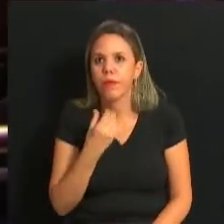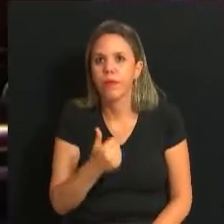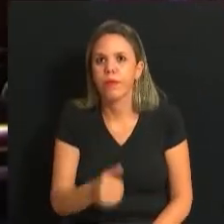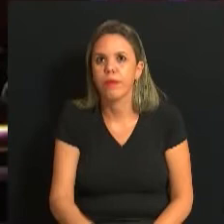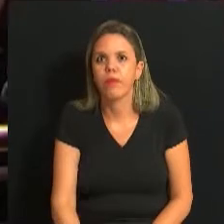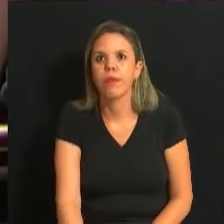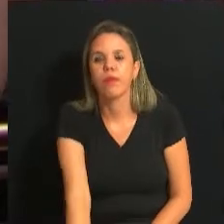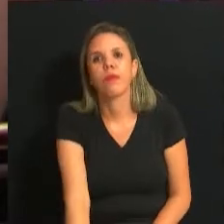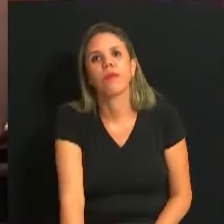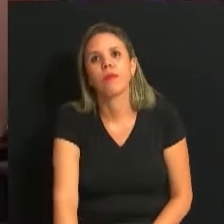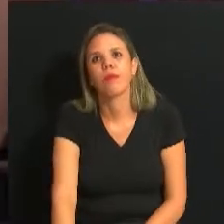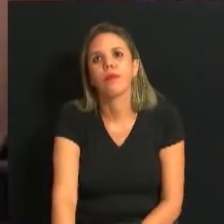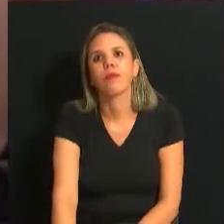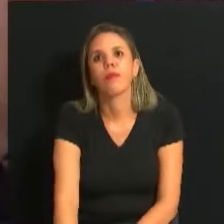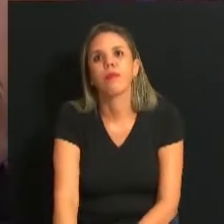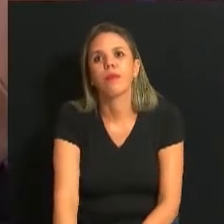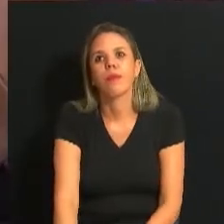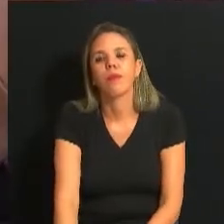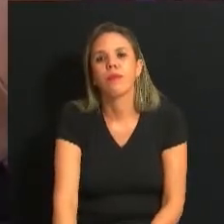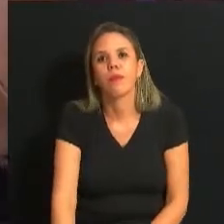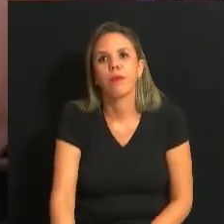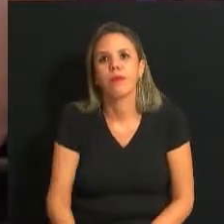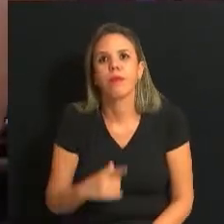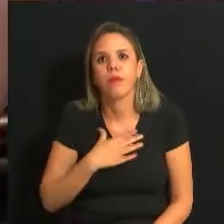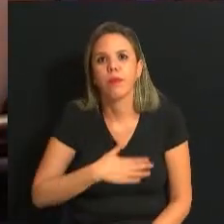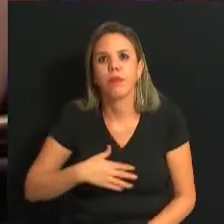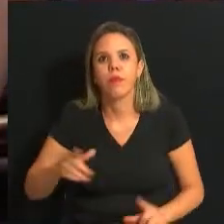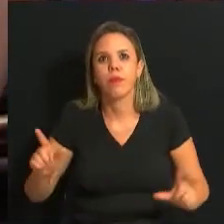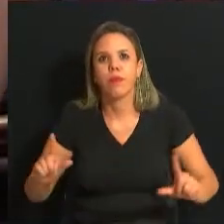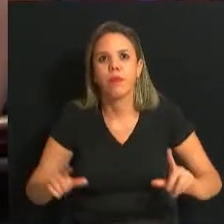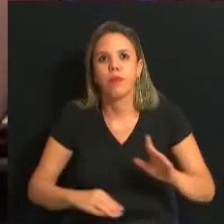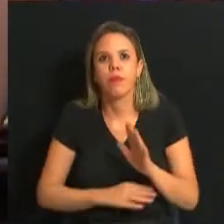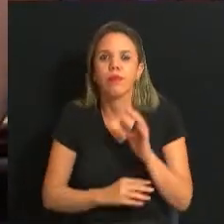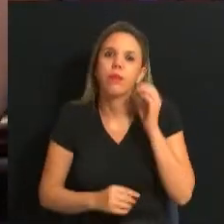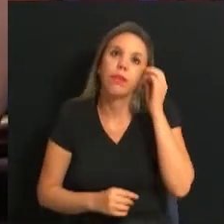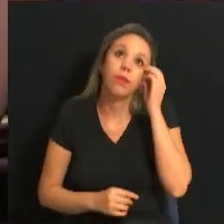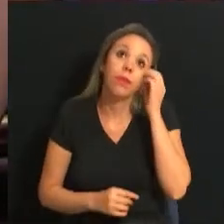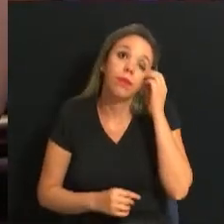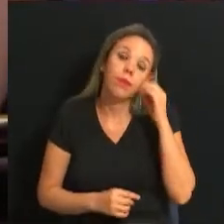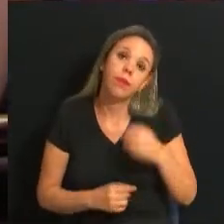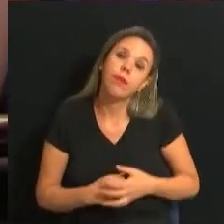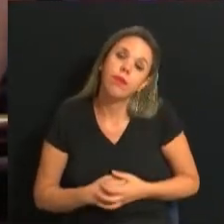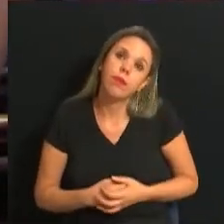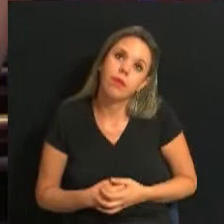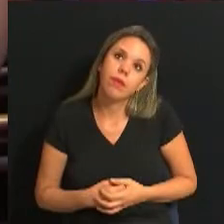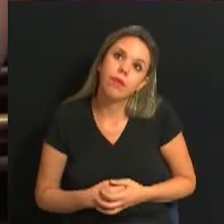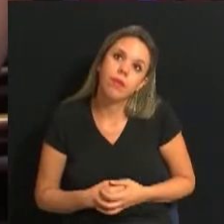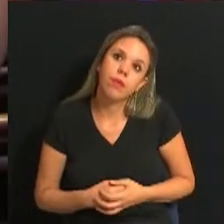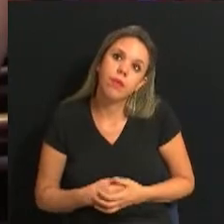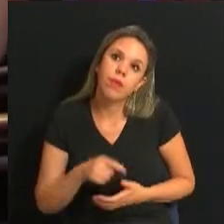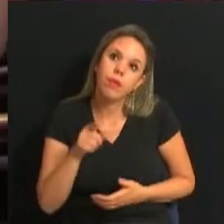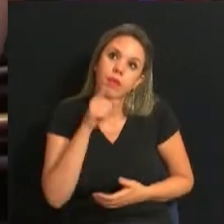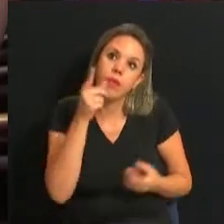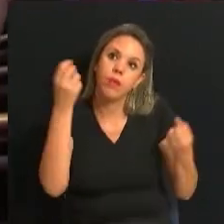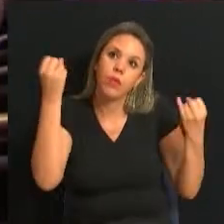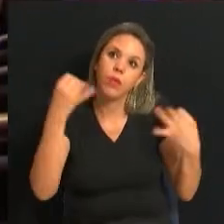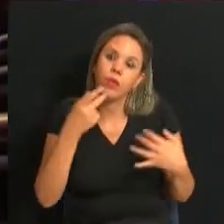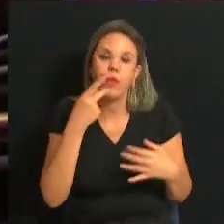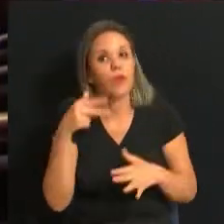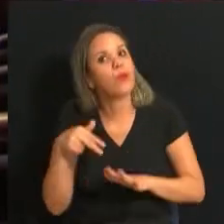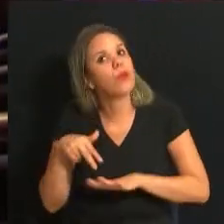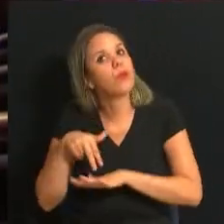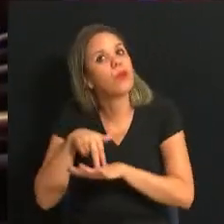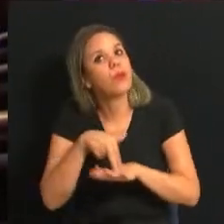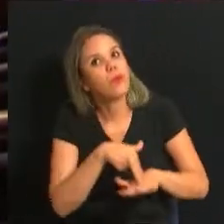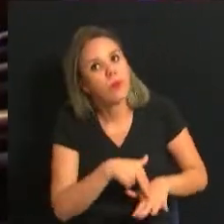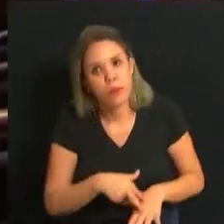Tudo jóia, Tudo prazer jóia. tê-la conosco aqui na TV Câmara. Obrigada. Bom, gostaria que você falasse sobre essas apresentações que